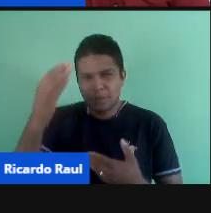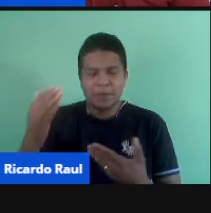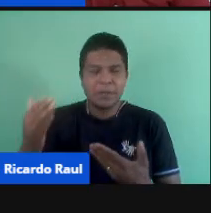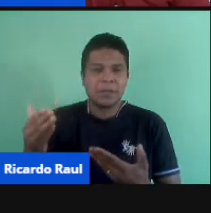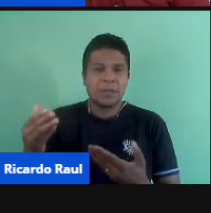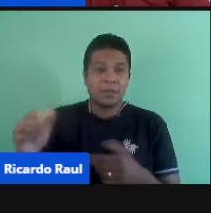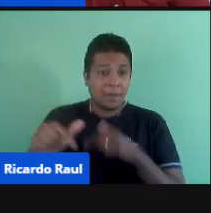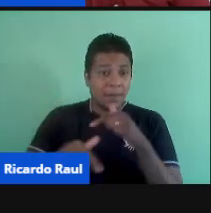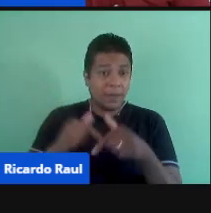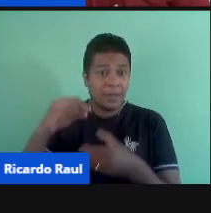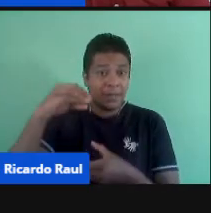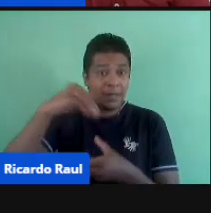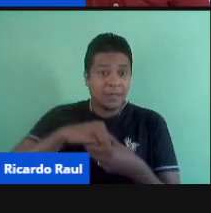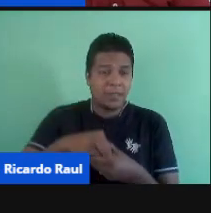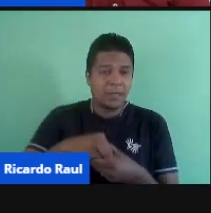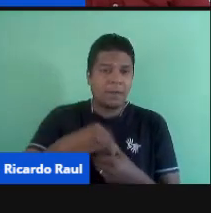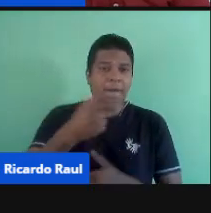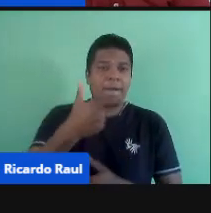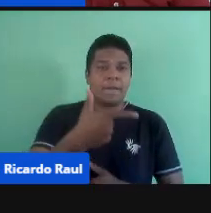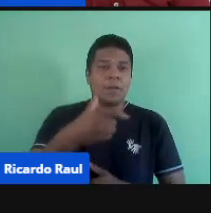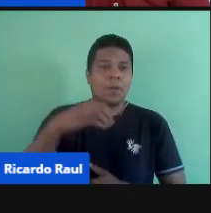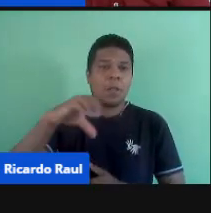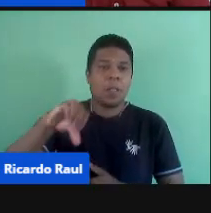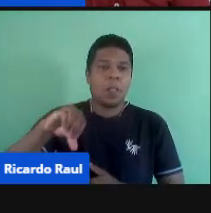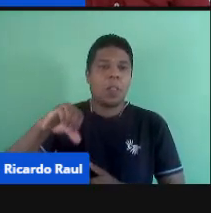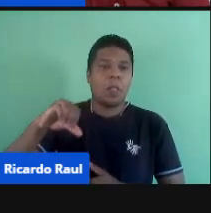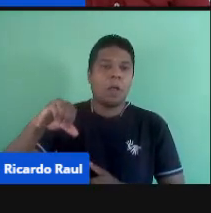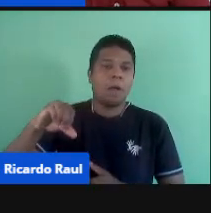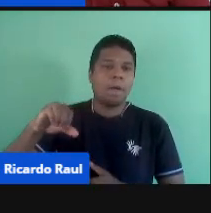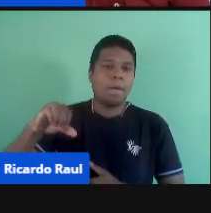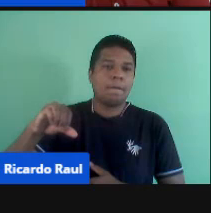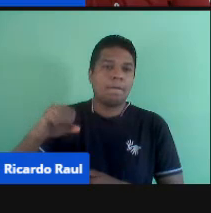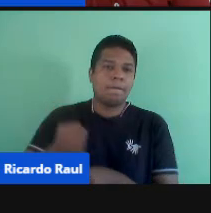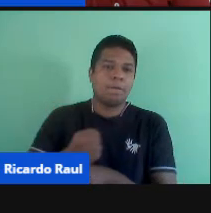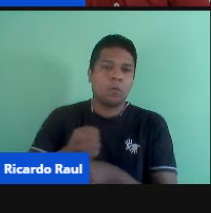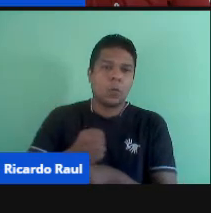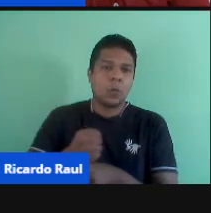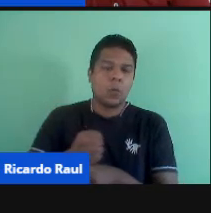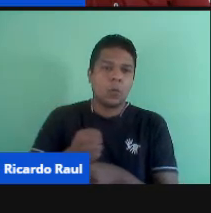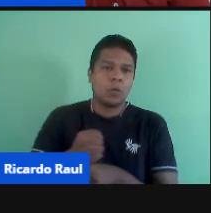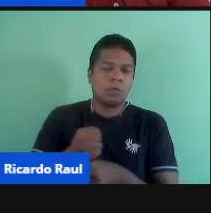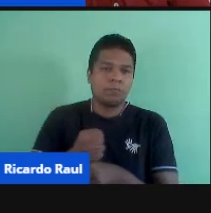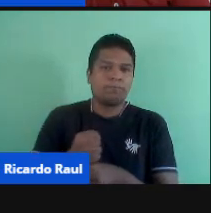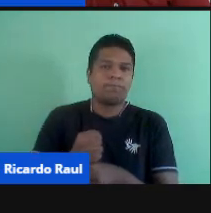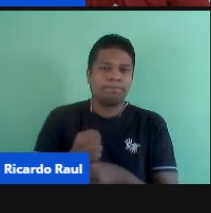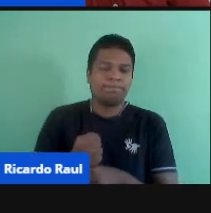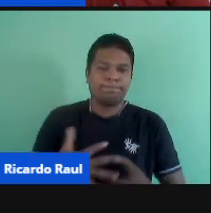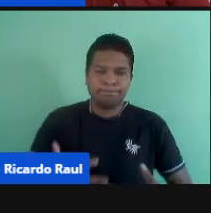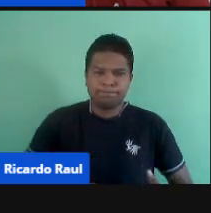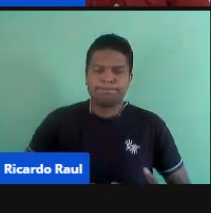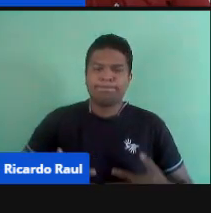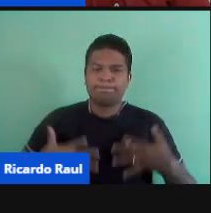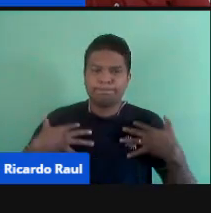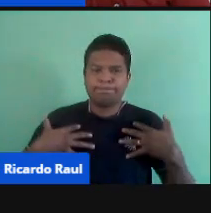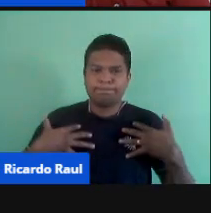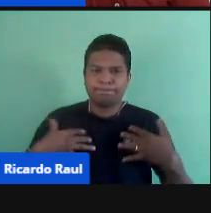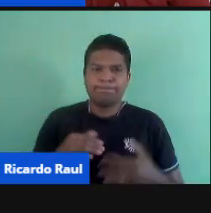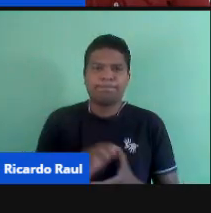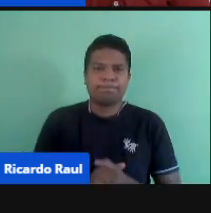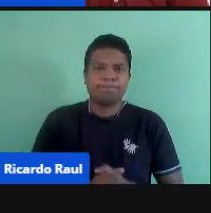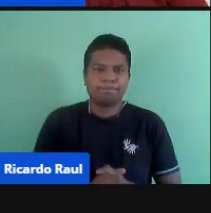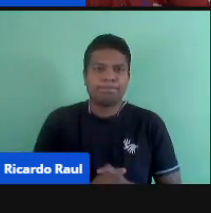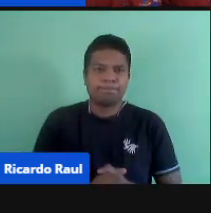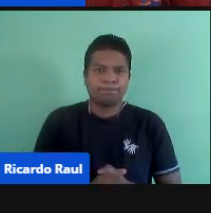anos, tenho muito orgulho disso, uma casa que a sede me acolheu há